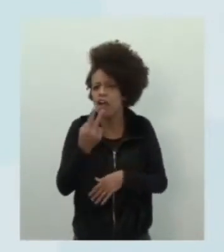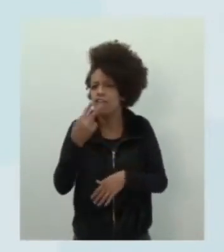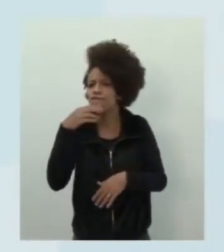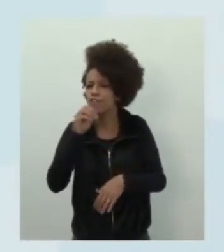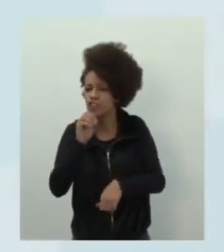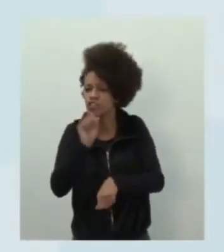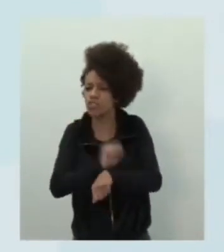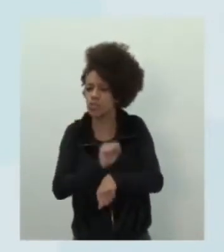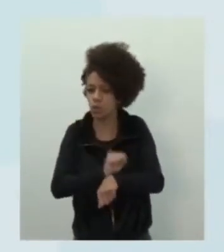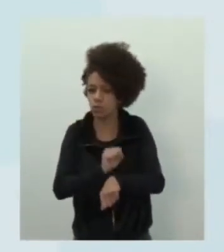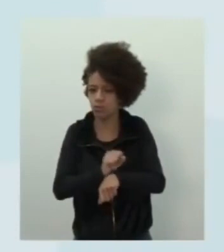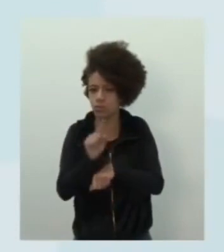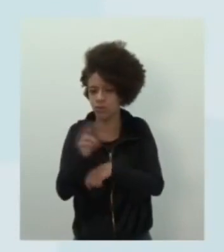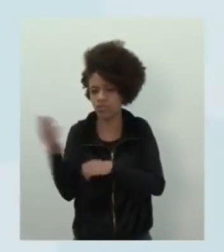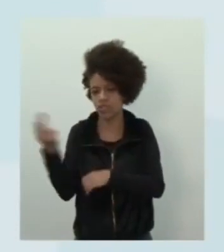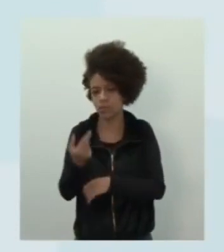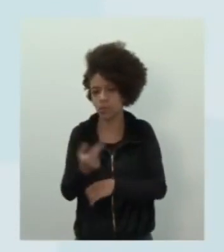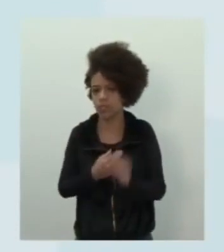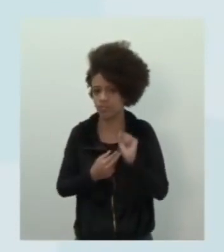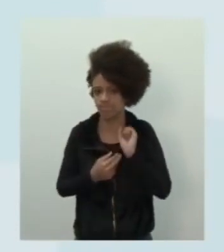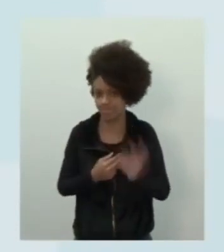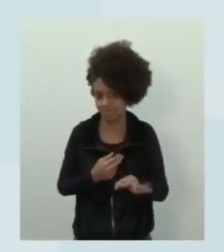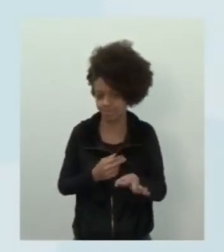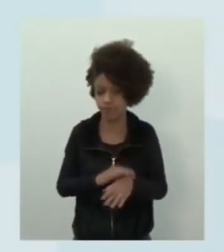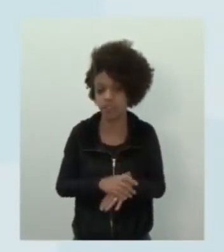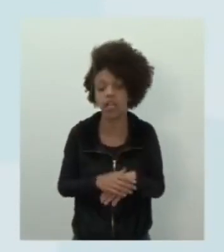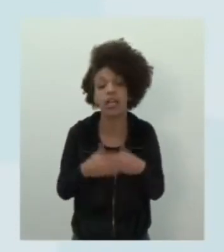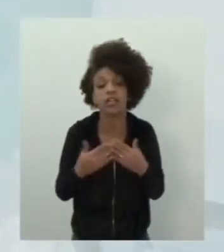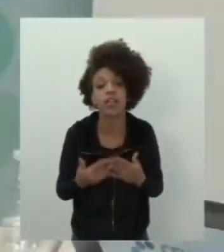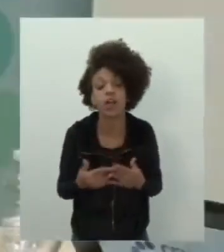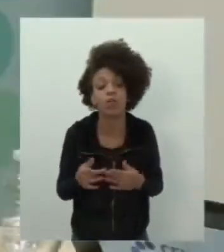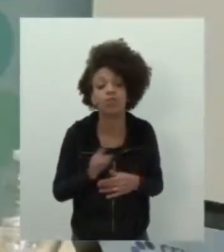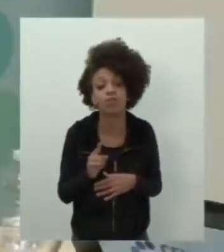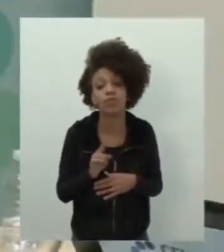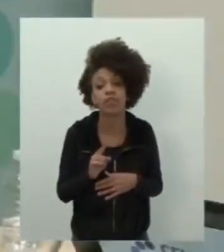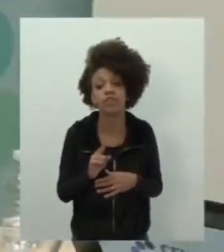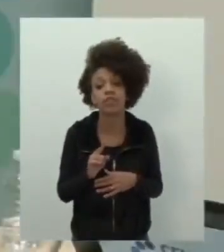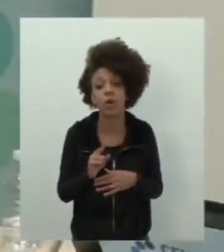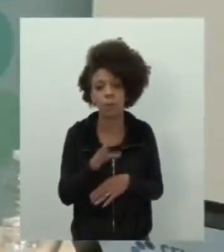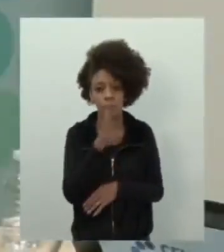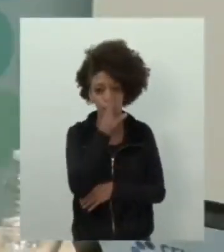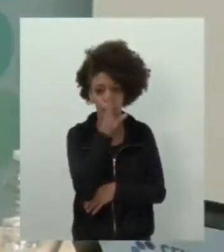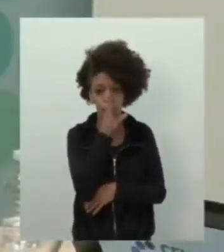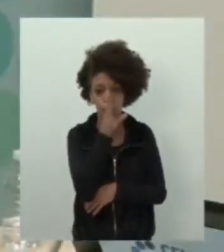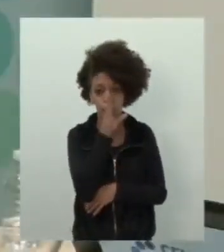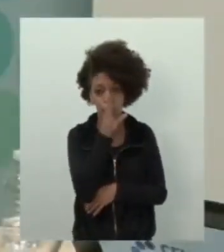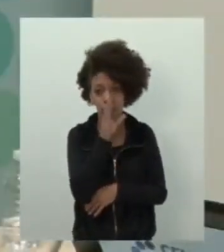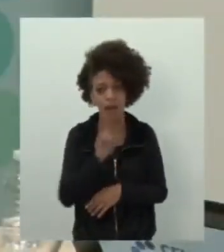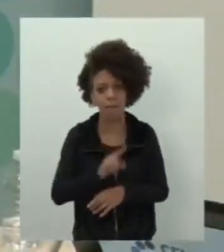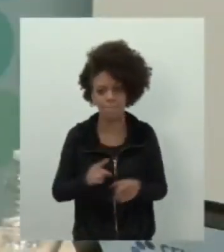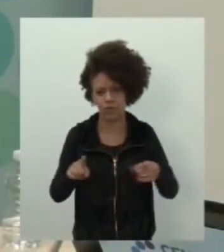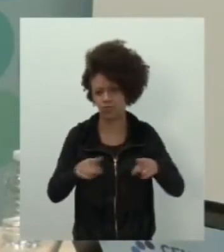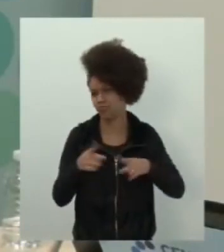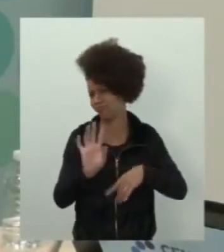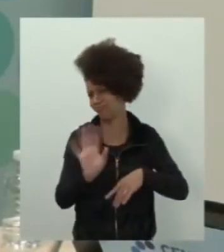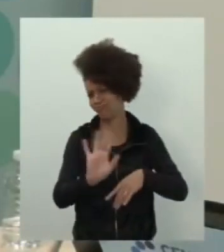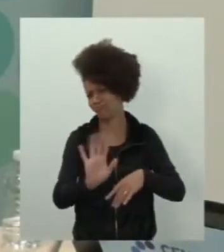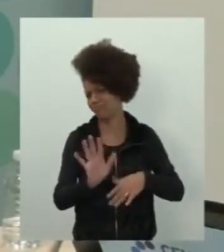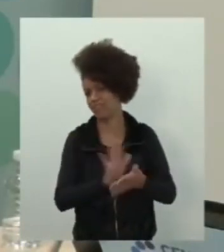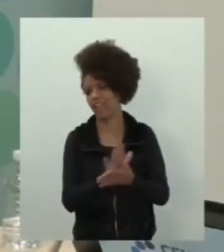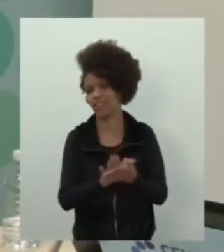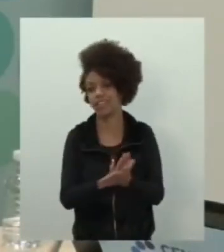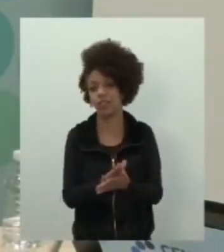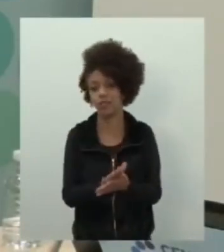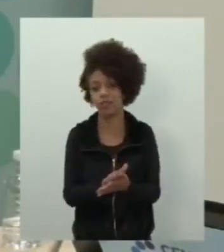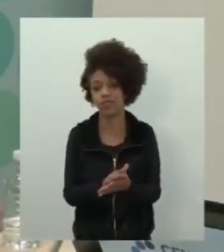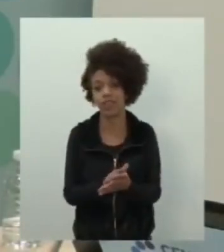30 segundinhos para vocês responderem, tá certo? Então eu não vou nem, eu vou fazer um silêncio aqui, mas a gente não vai nem colocar musiquinha de fundo, a gente vai ser eu